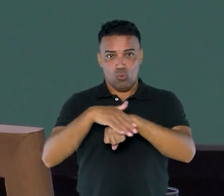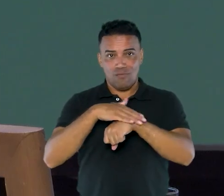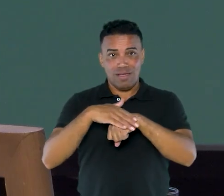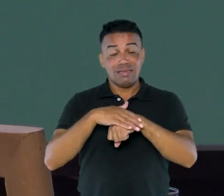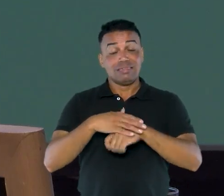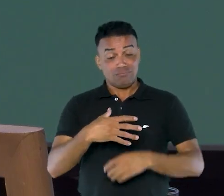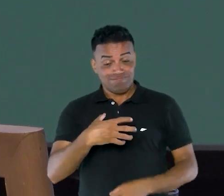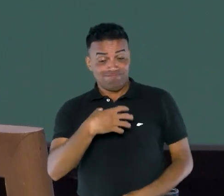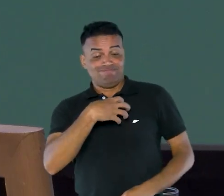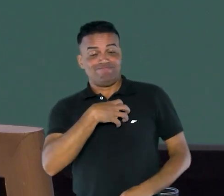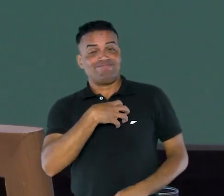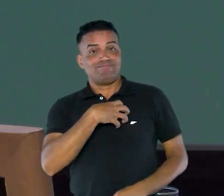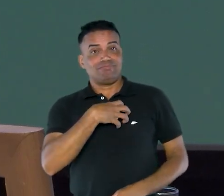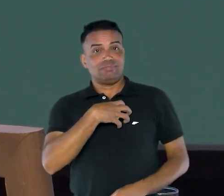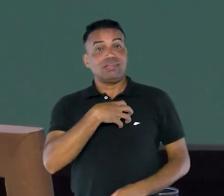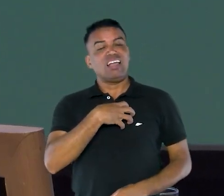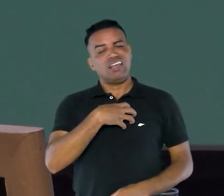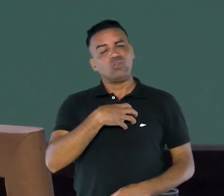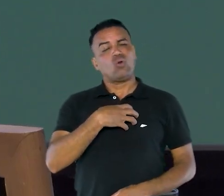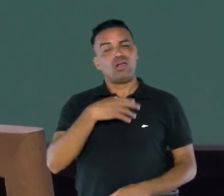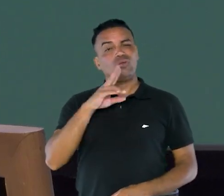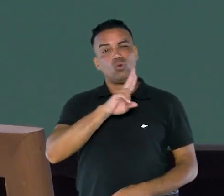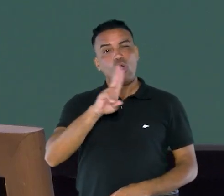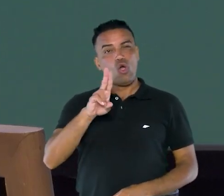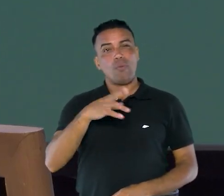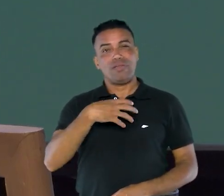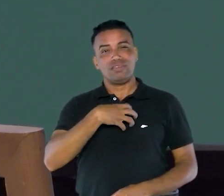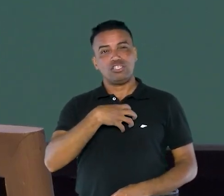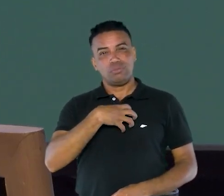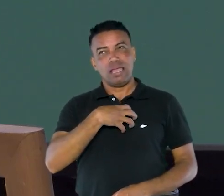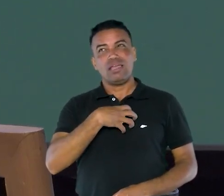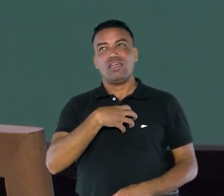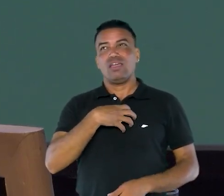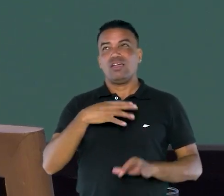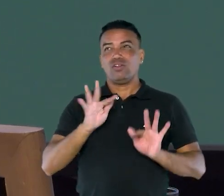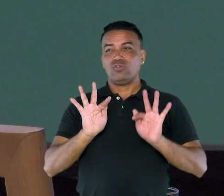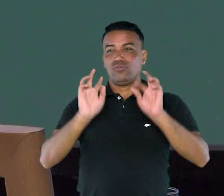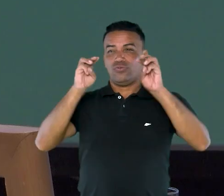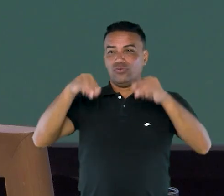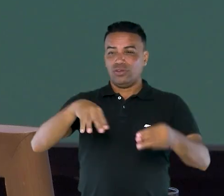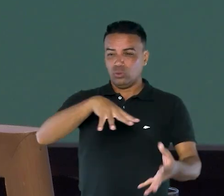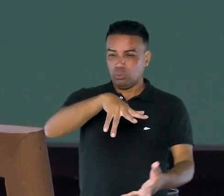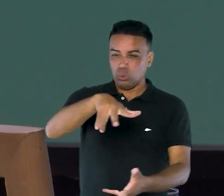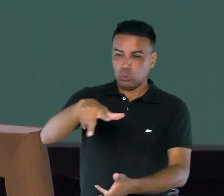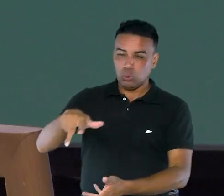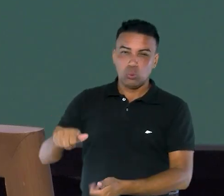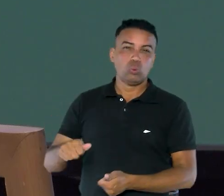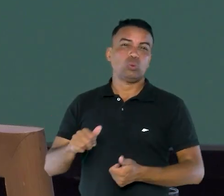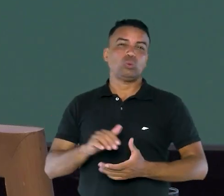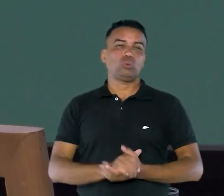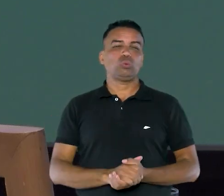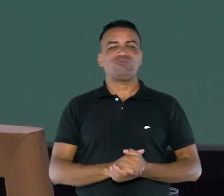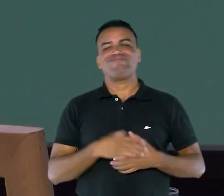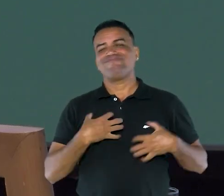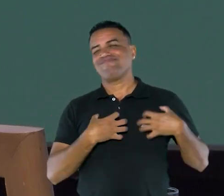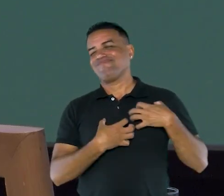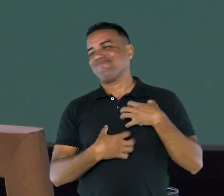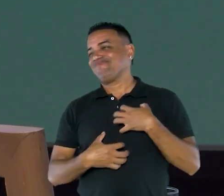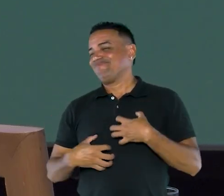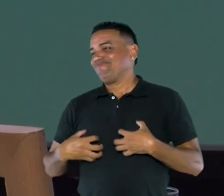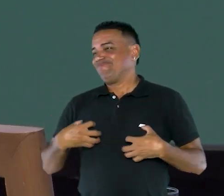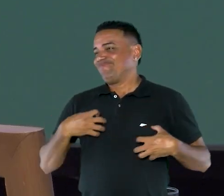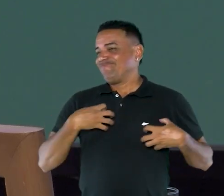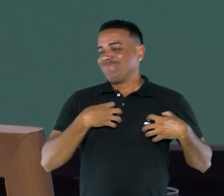que tem esse sentimento, estou chamando assim, né? Fim do mundo, queda do céu, apocalipse, mal-estar